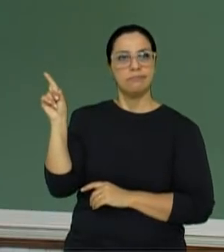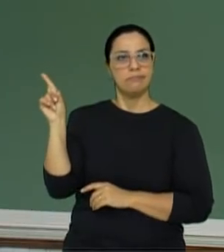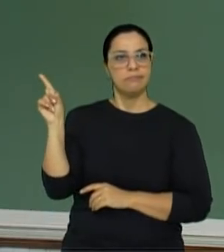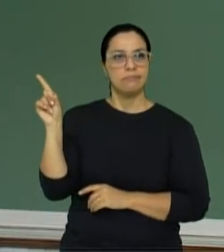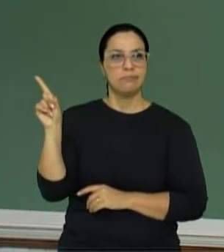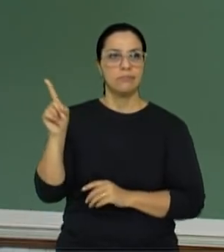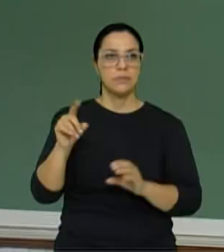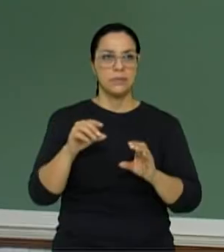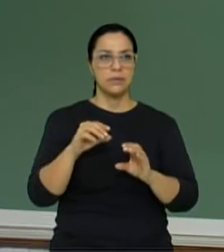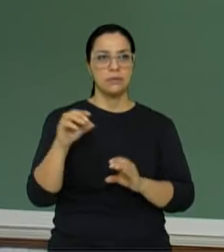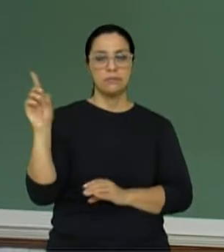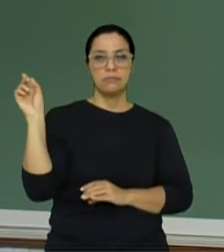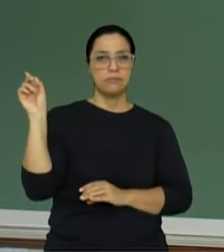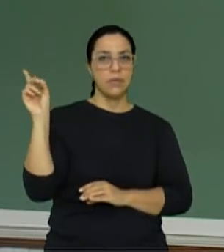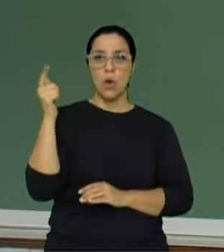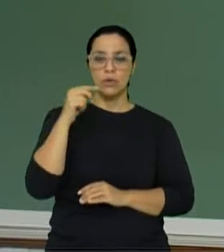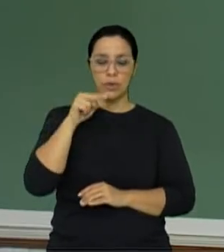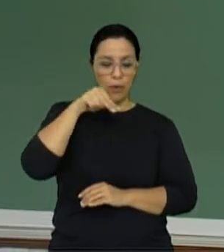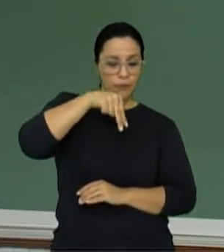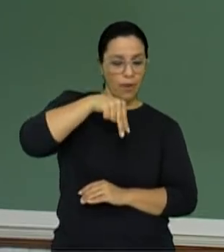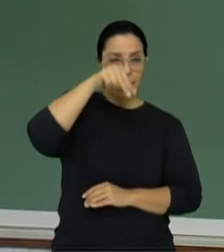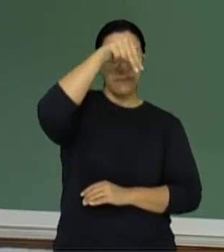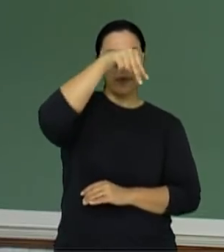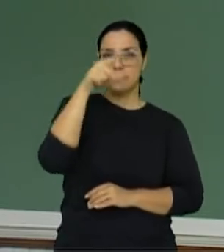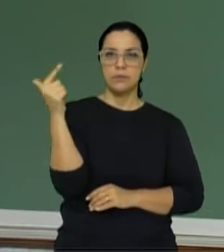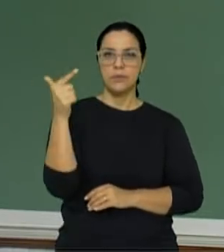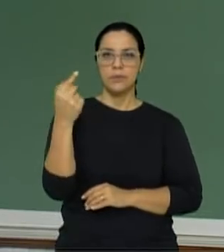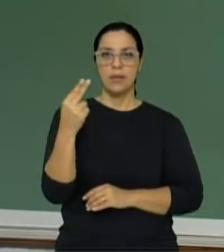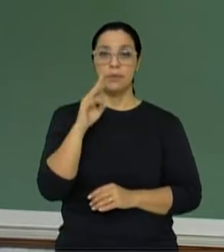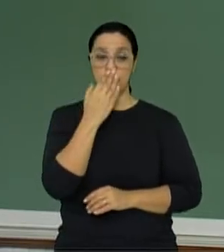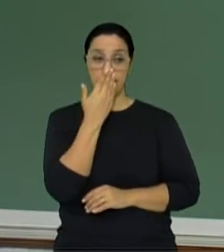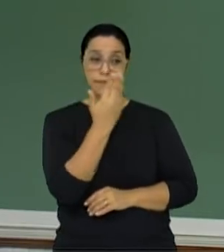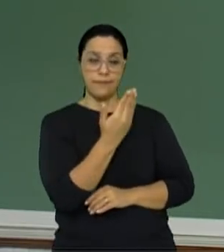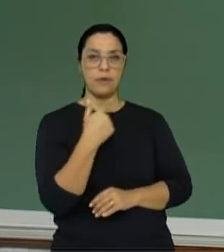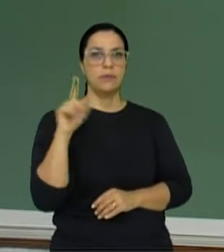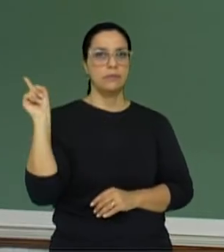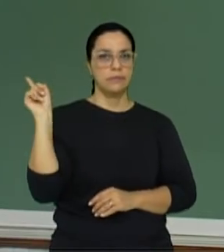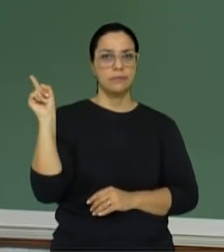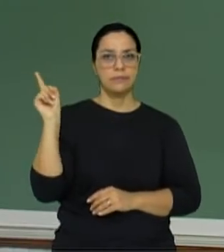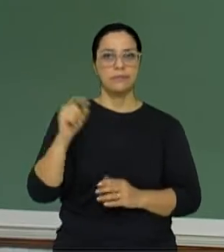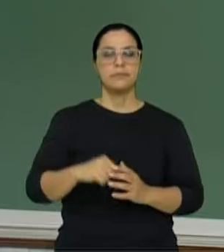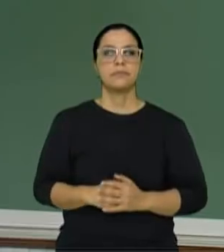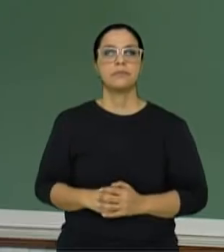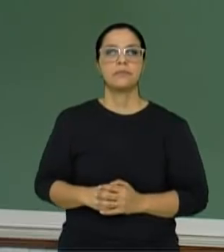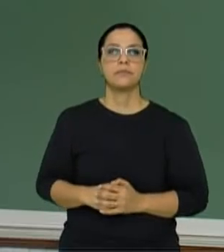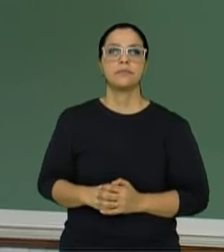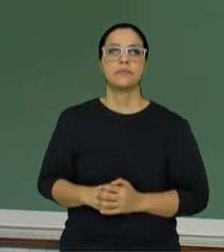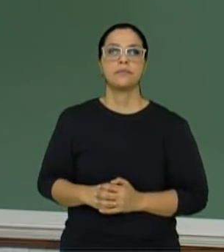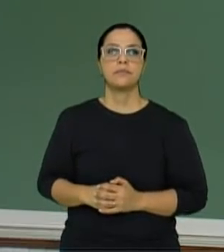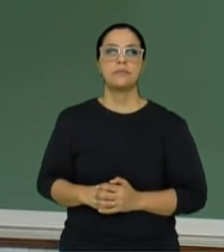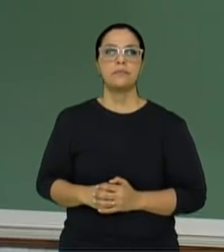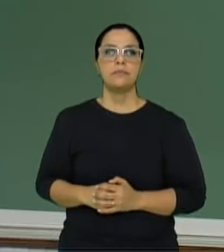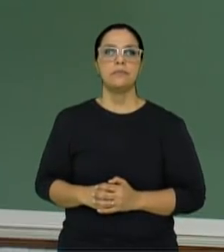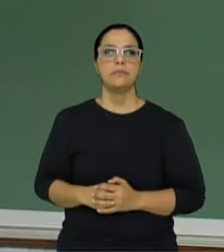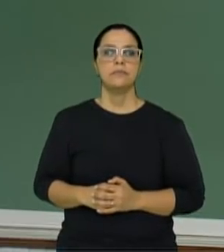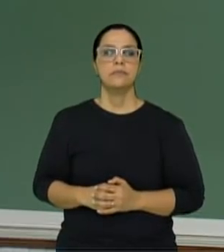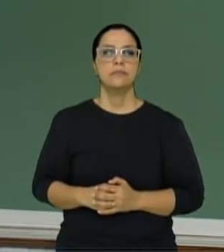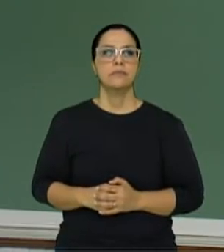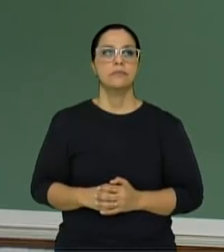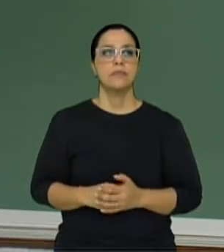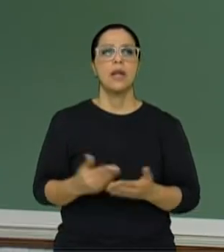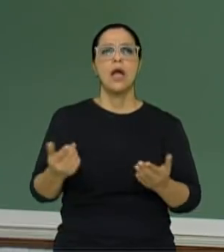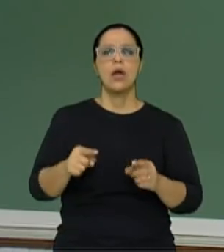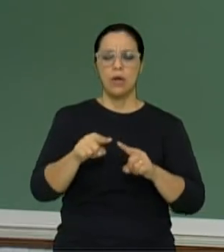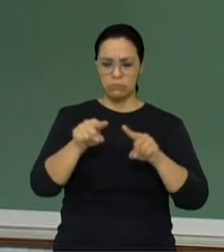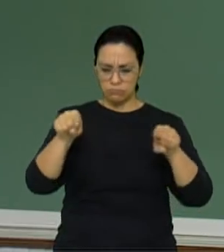parte deitada aqui e essa de cima a gente não consegue ver, então essa seria a nossa vista frontal, ok? Beleza? E